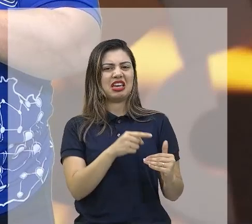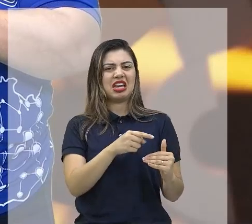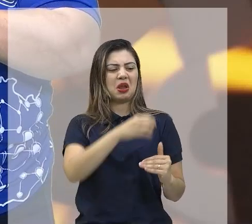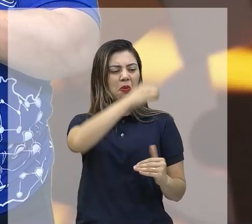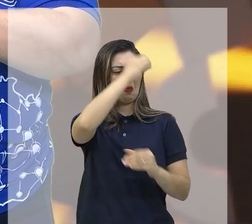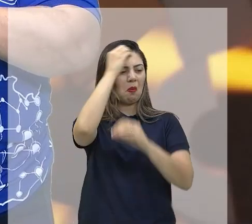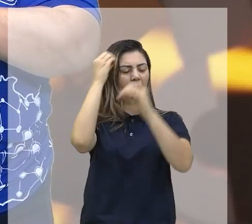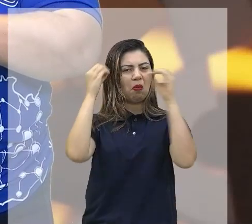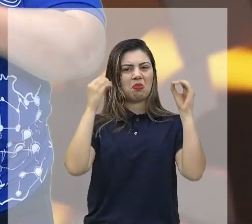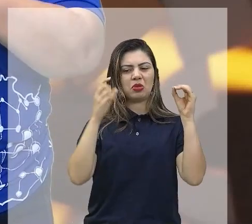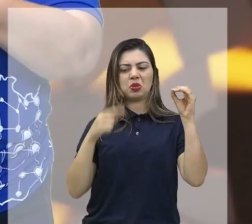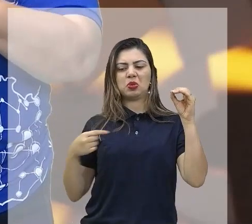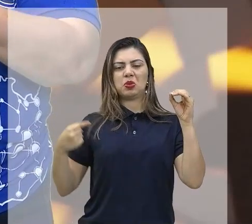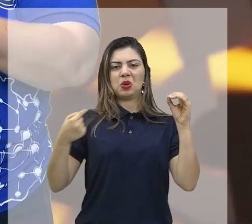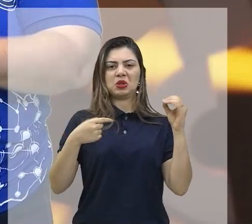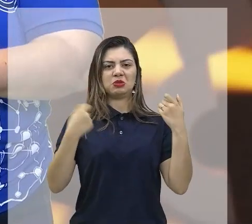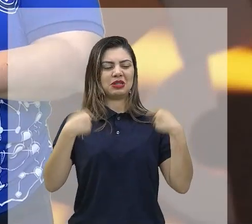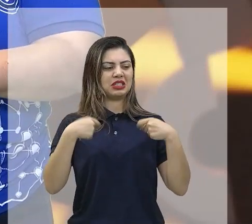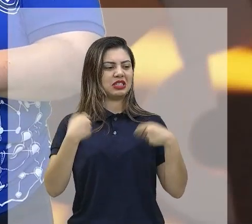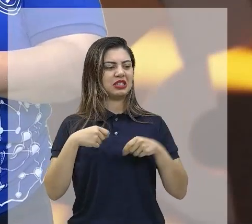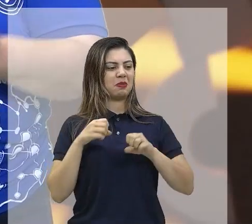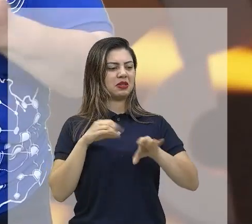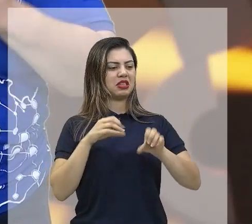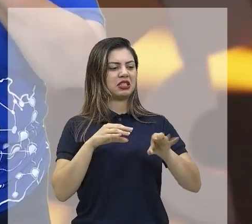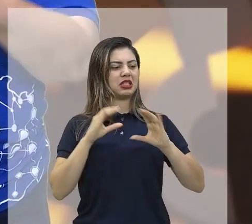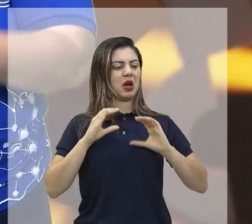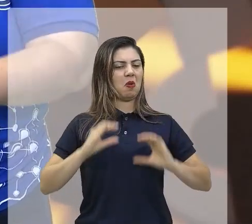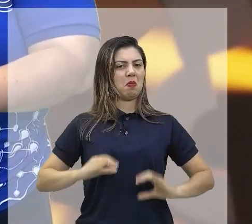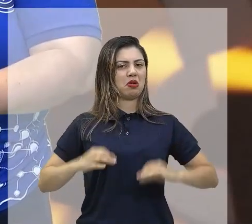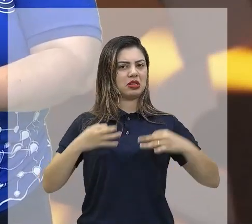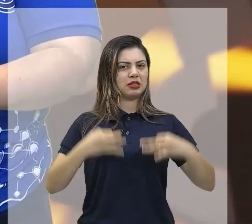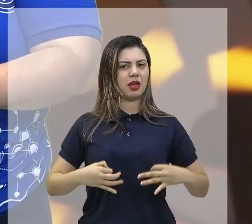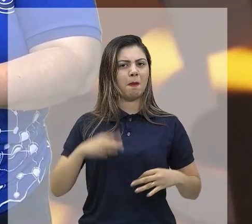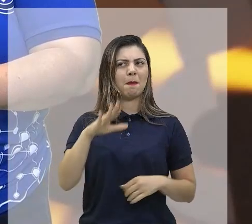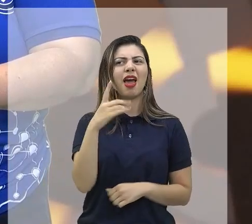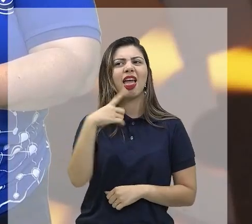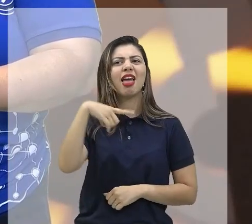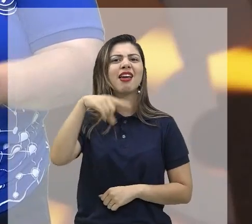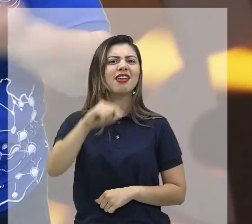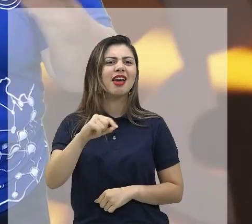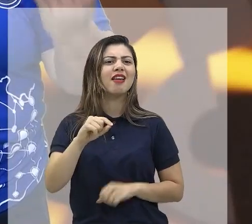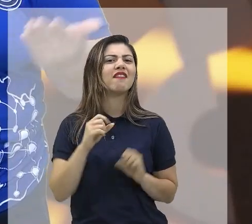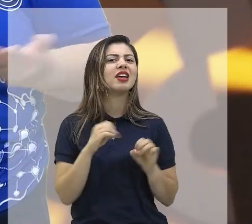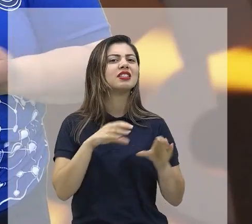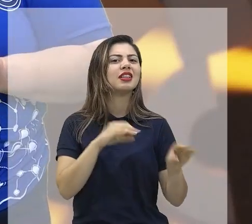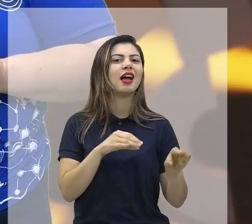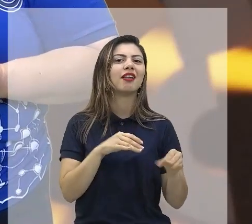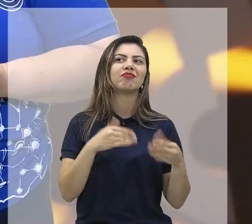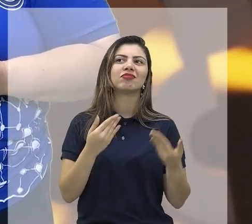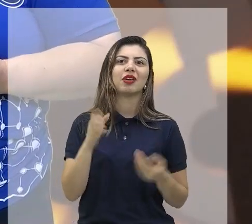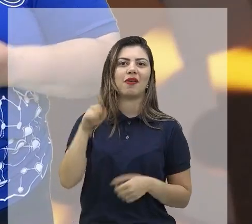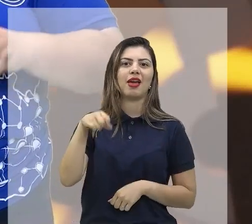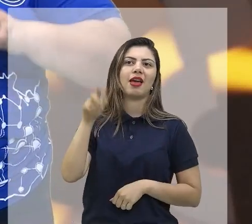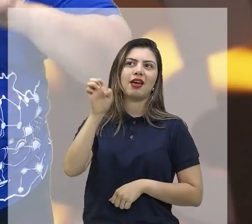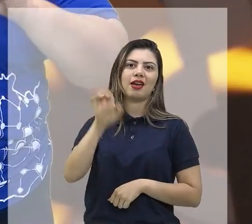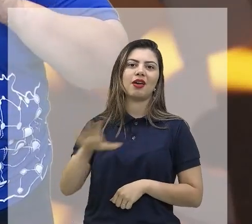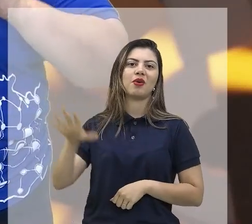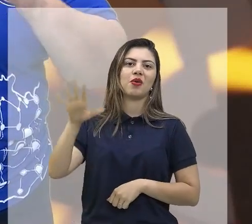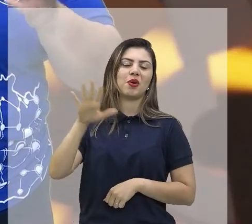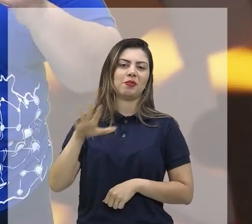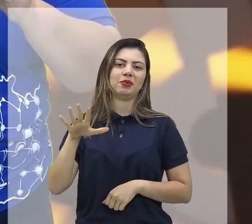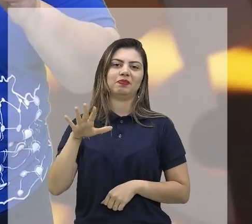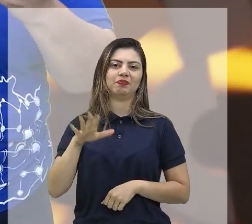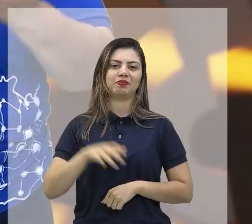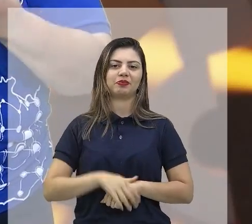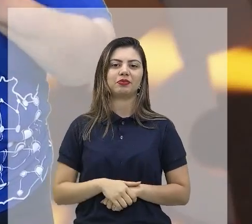certa forma, né, ser civilizadas. Mas quem é que vai levar essa civilização? Esses países europeus. Então,